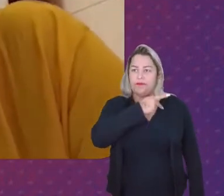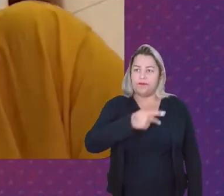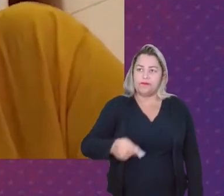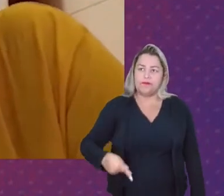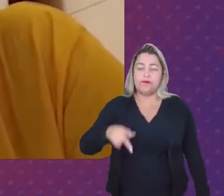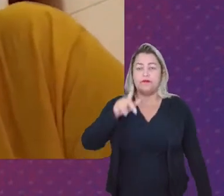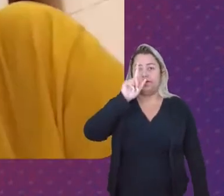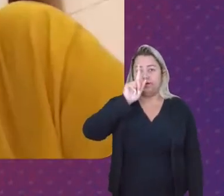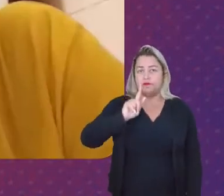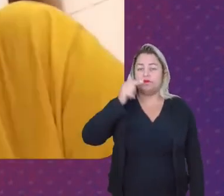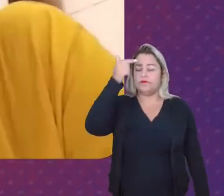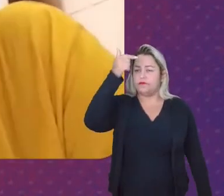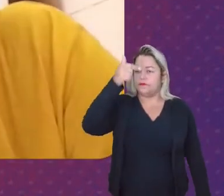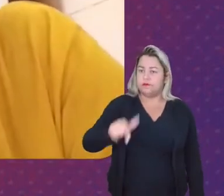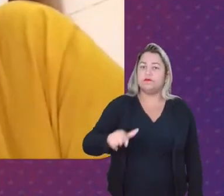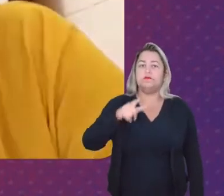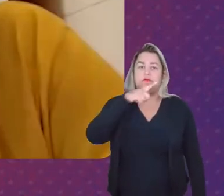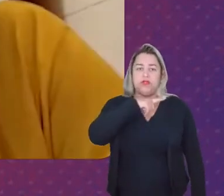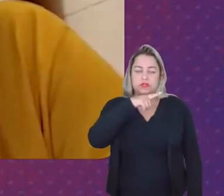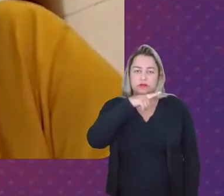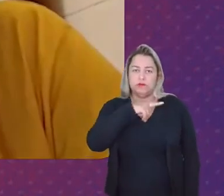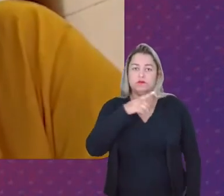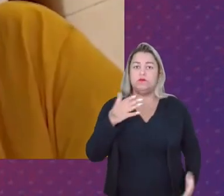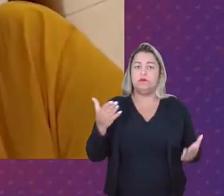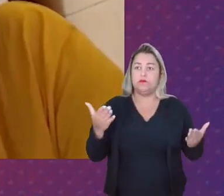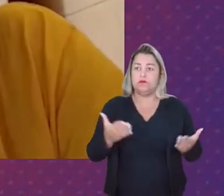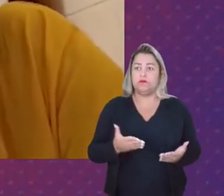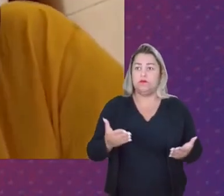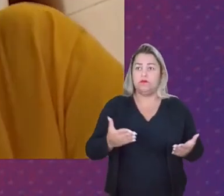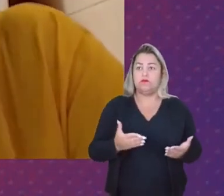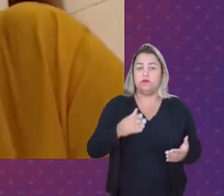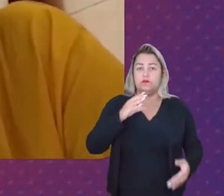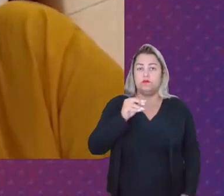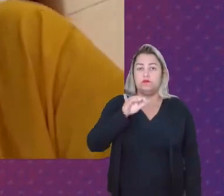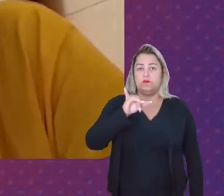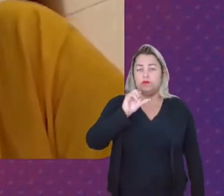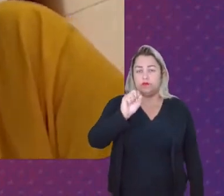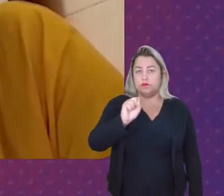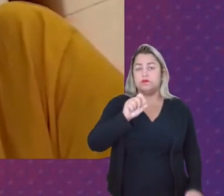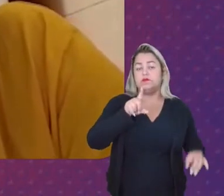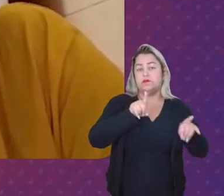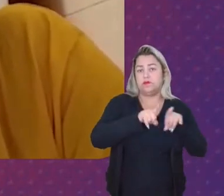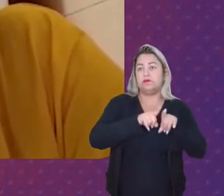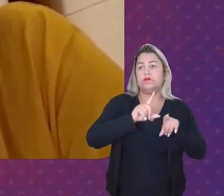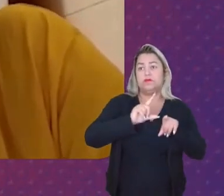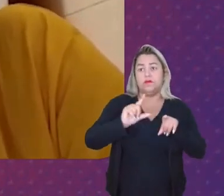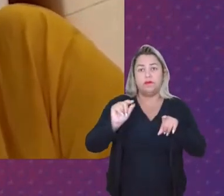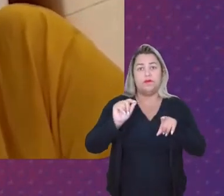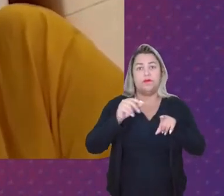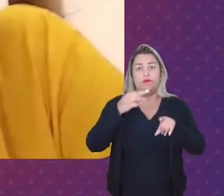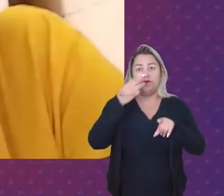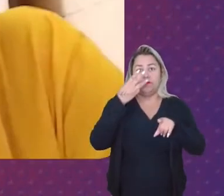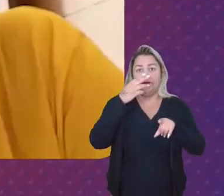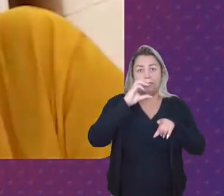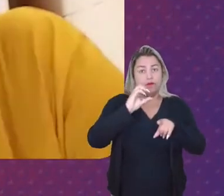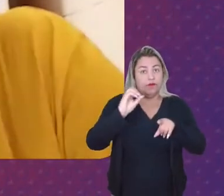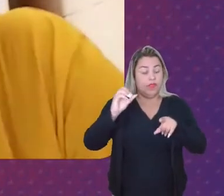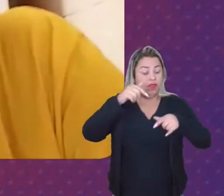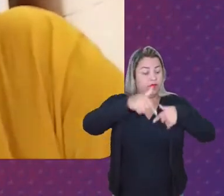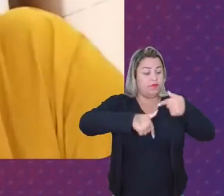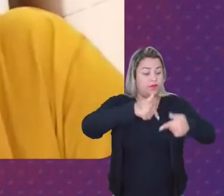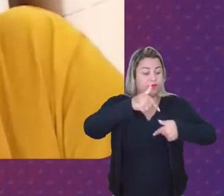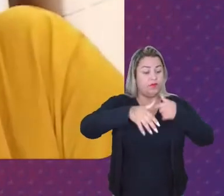que se conseguiu os direitos que temos hoje, a Creuza Maria Oliveira, uma baiana, aí foi cerca de 300 trabalhadores que